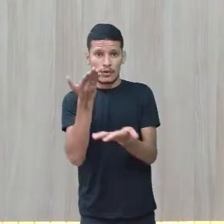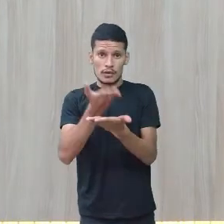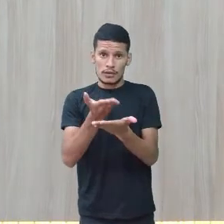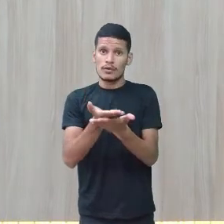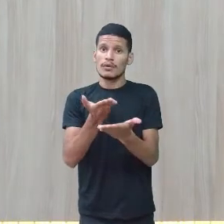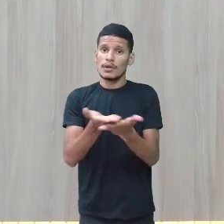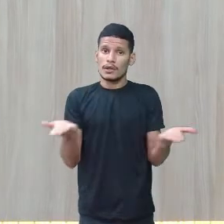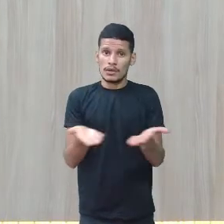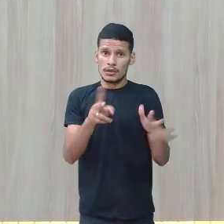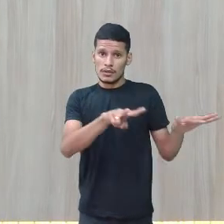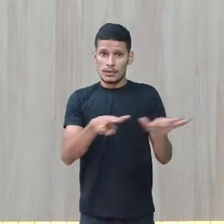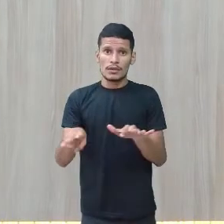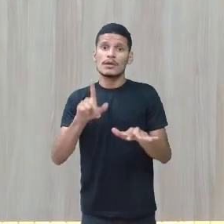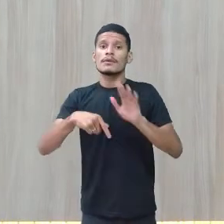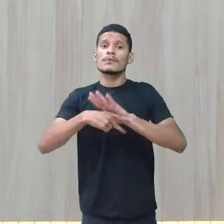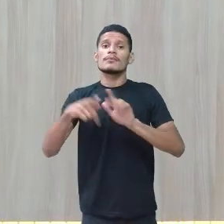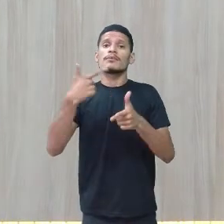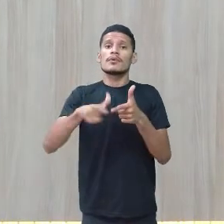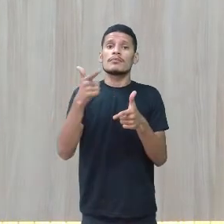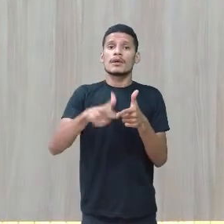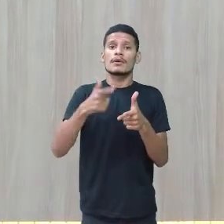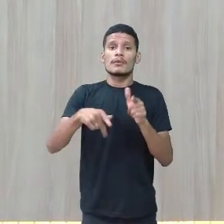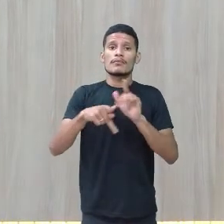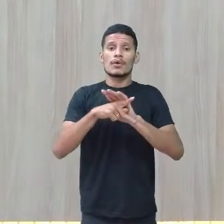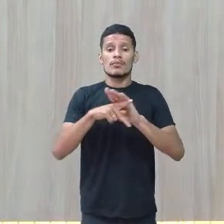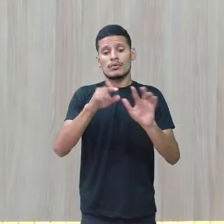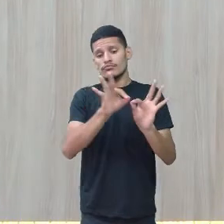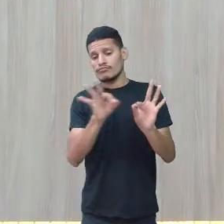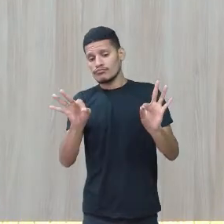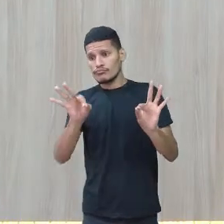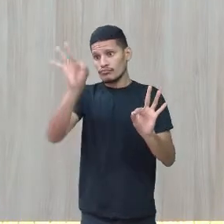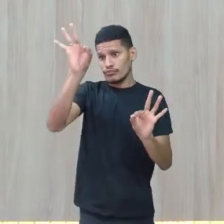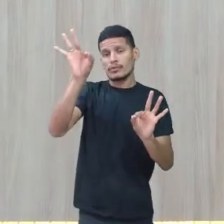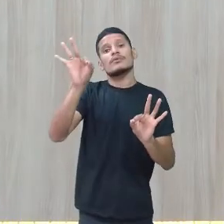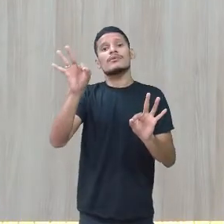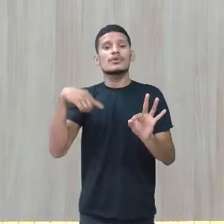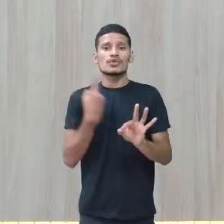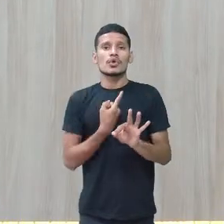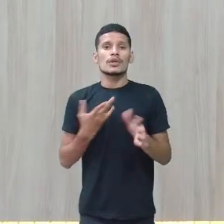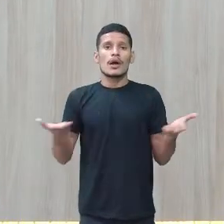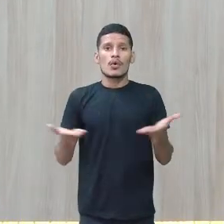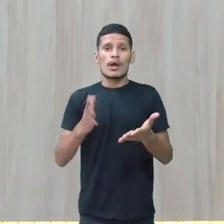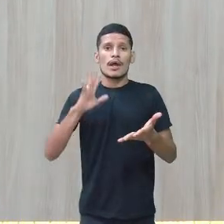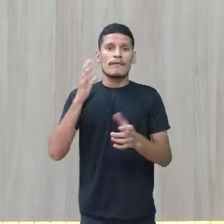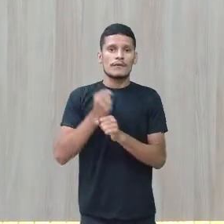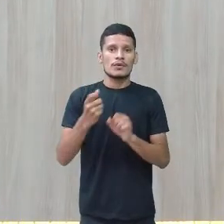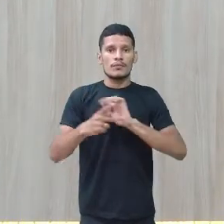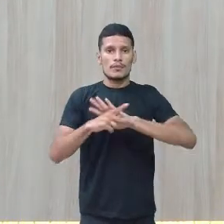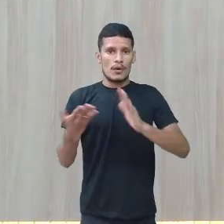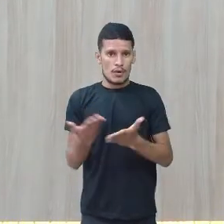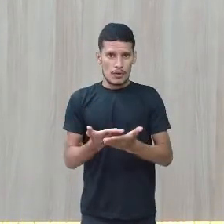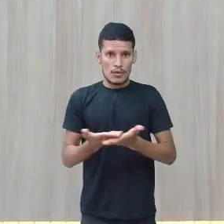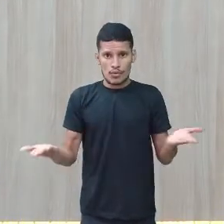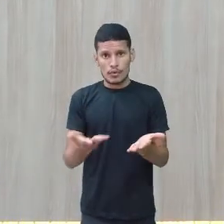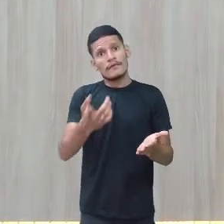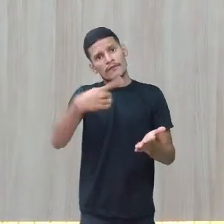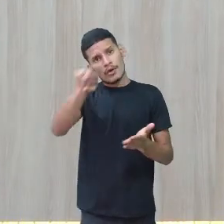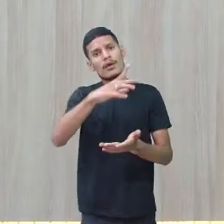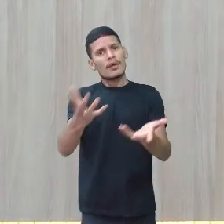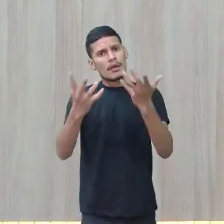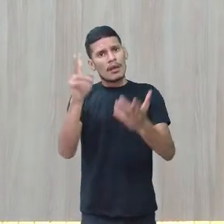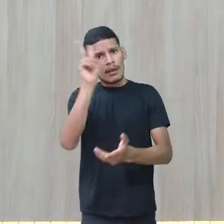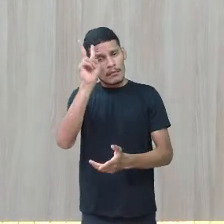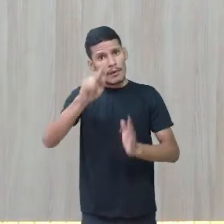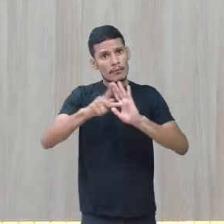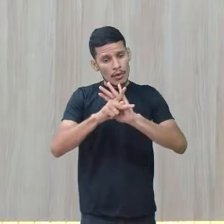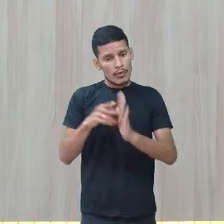dessa semana vai ser problemas com ângulos. Então, a gente vai fazer uma revisão na aula de hoje. E se você quiser lembrar um